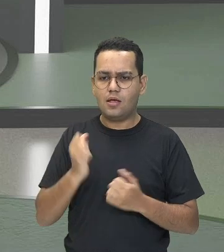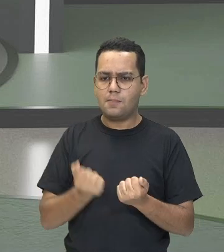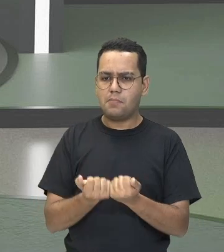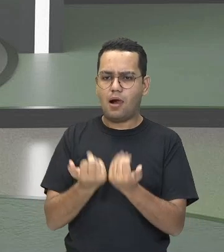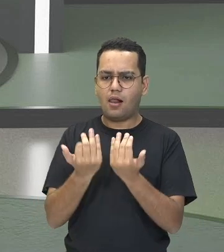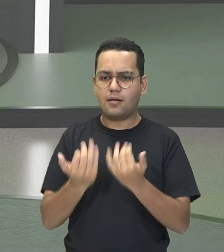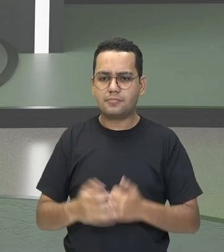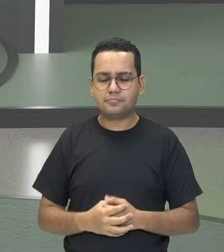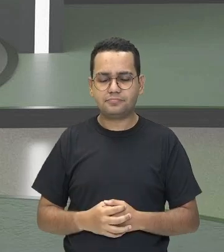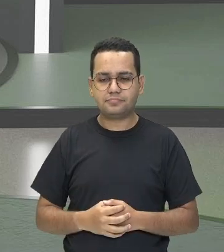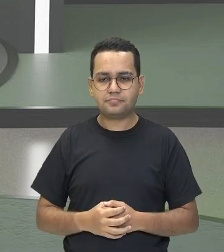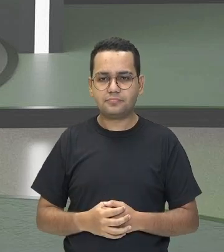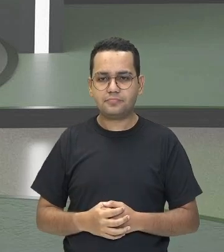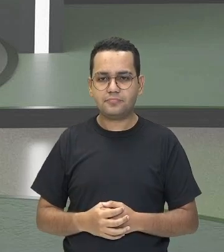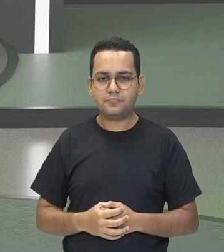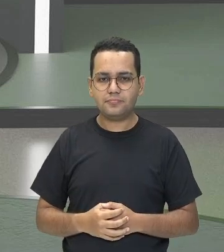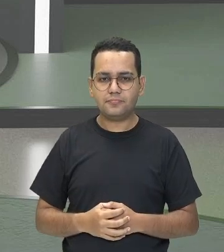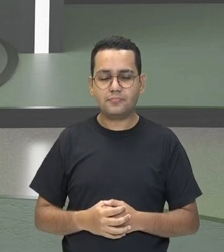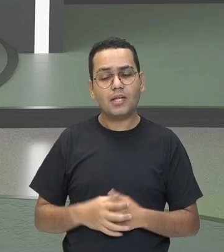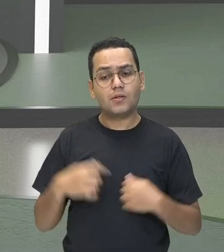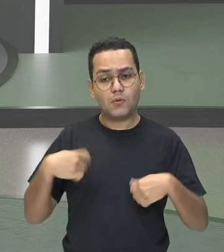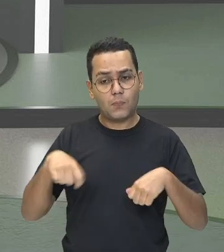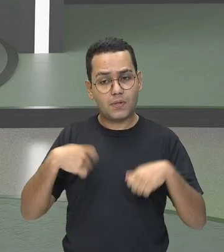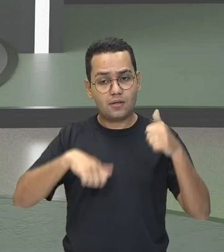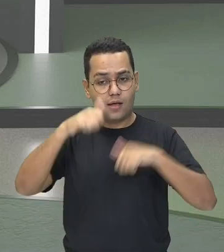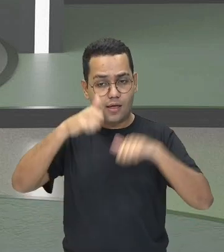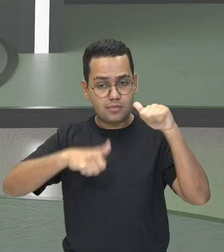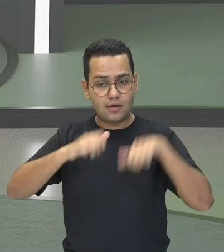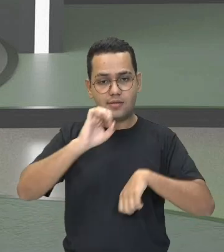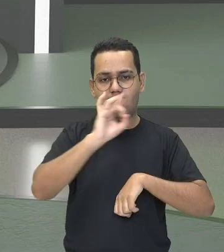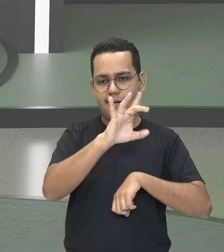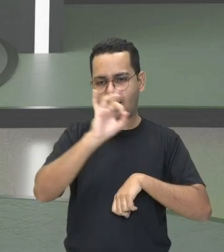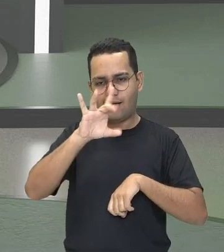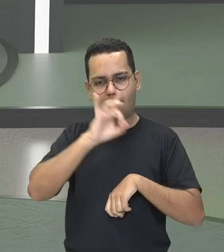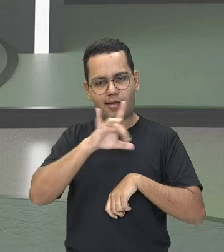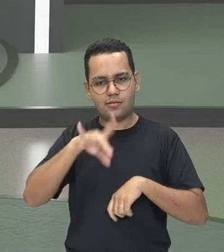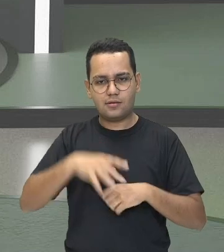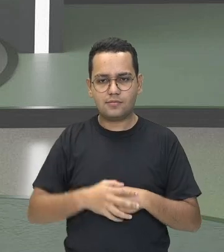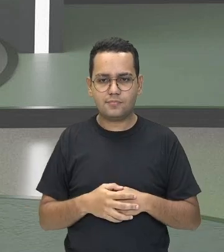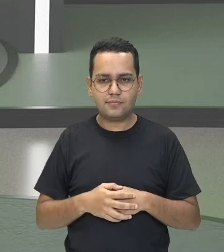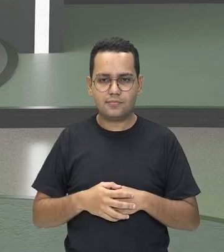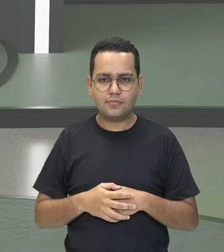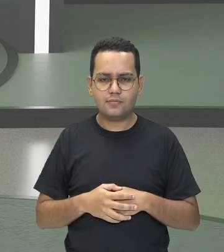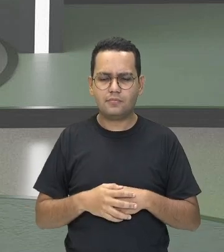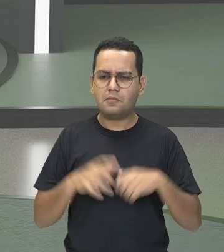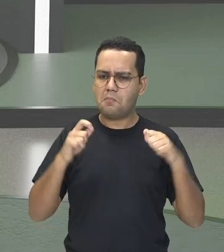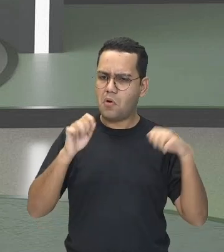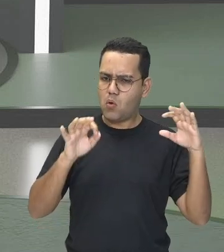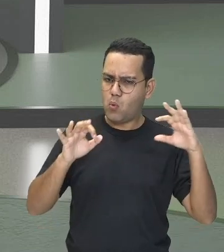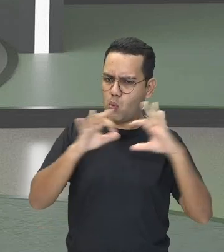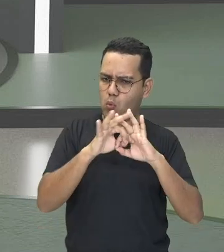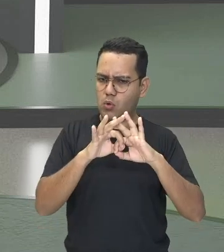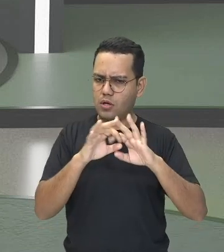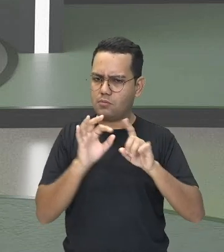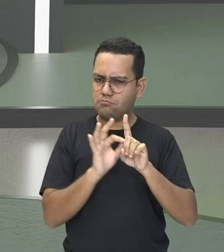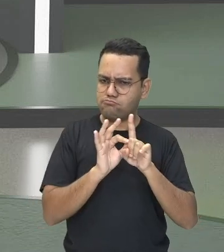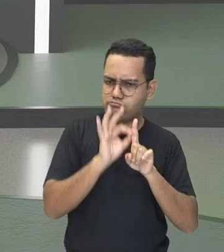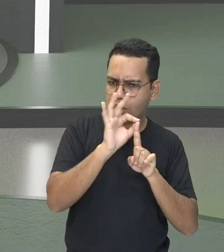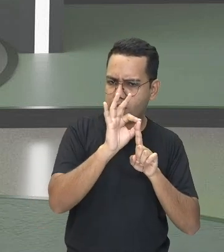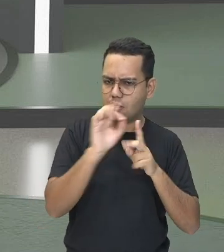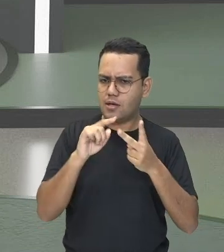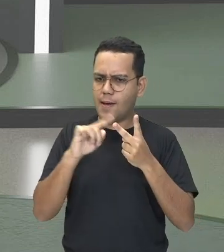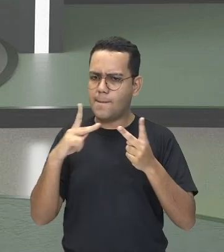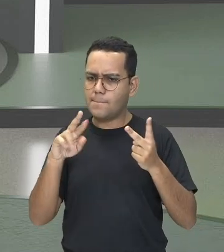que aumentam a velocidade da reação Professor eu posso unir ele todos eu posso aumentar a temperatura eu posso aumentar a